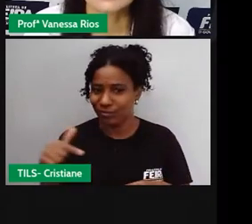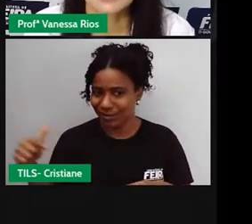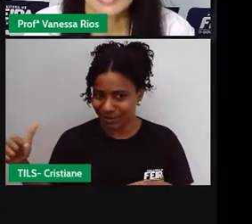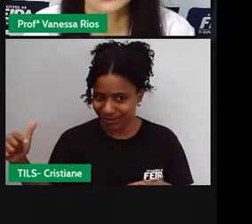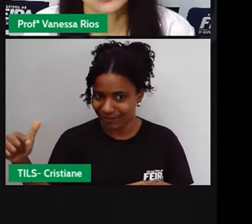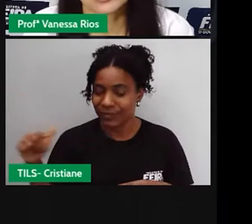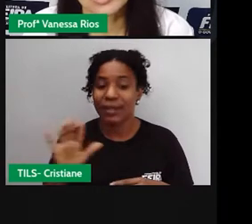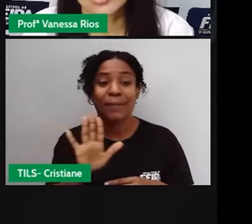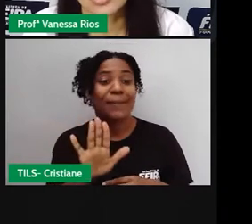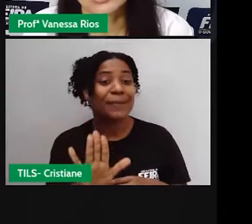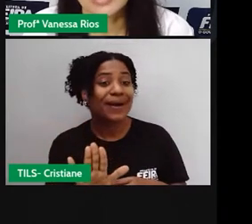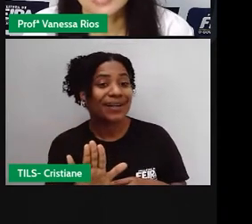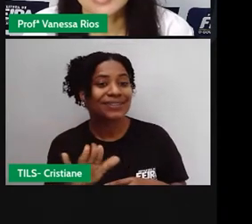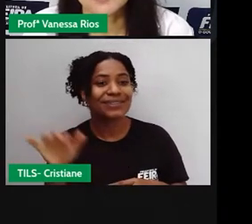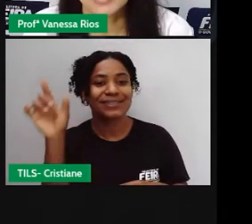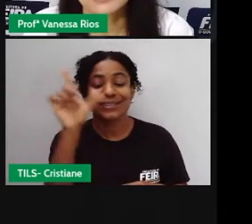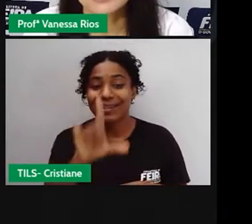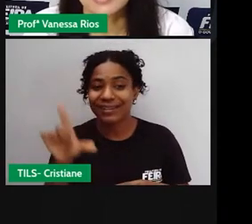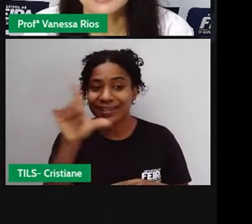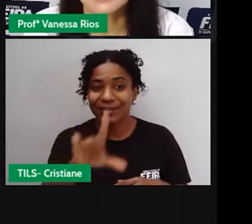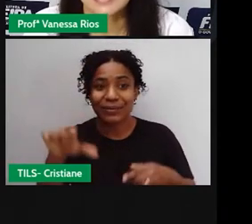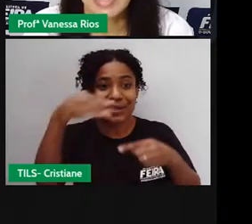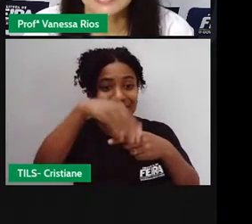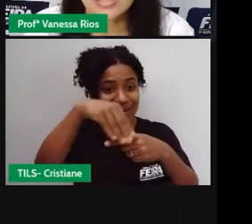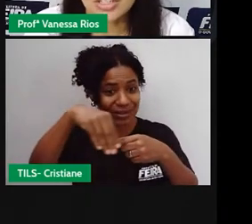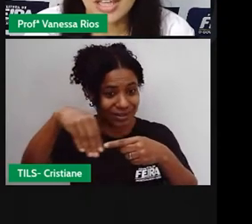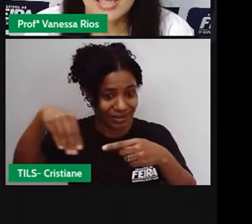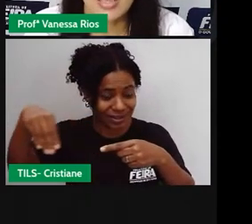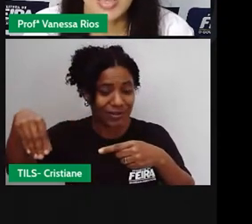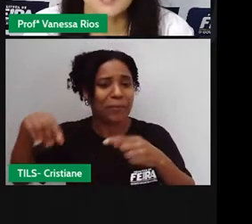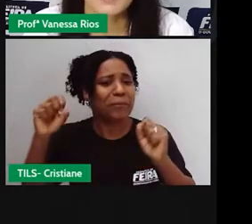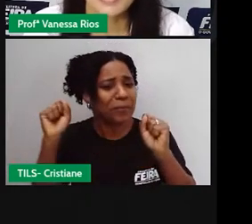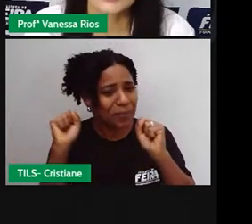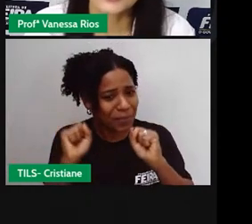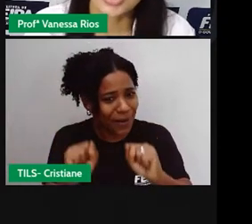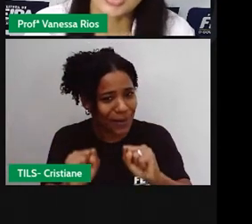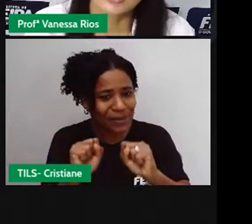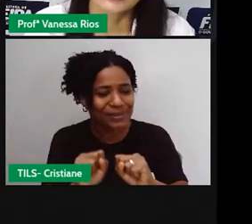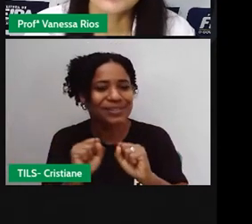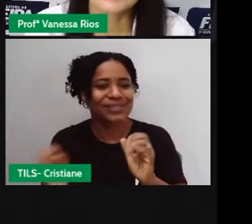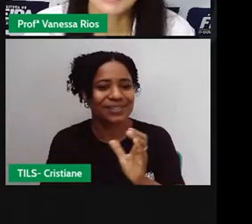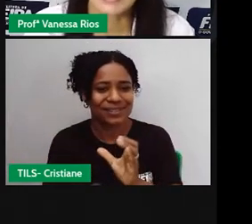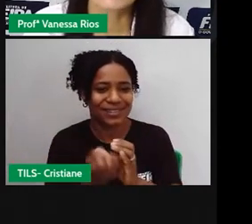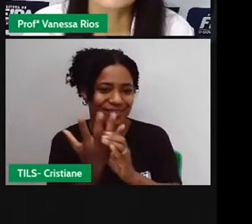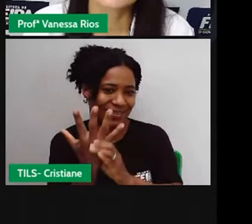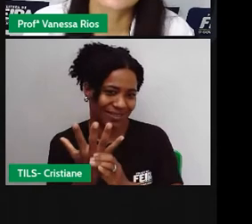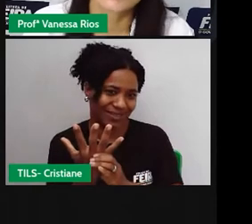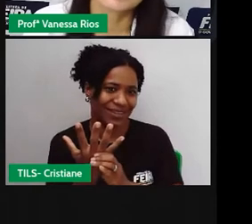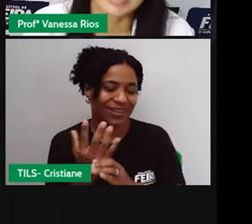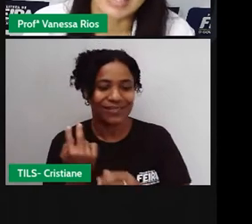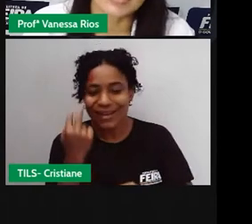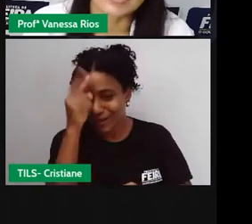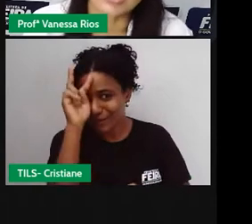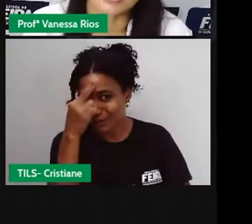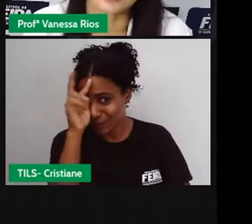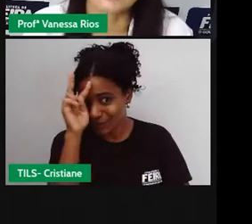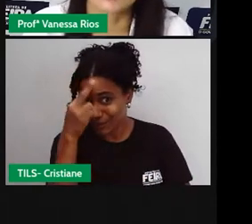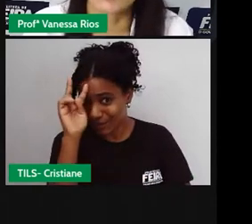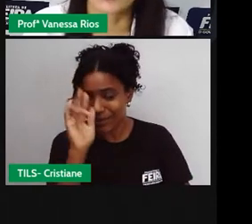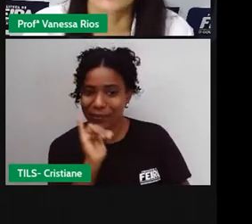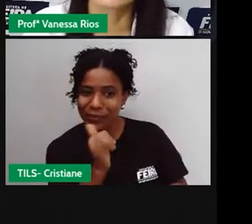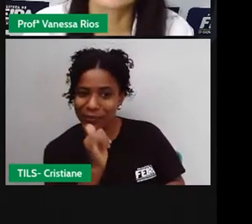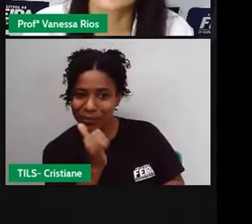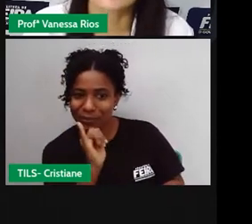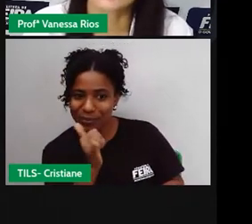as literaturas de cordéis, elas podem ser criadas, né, a partir dos causos contados, que aí já